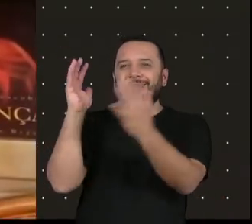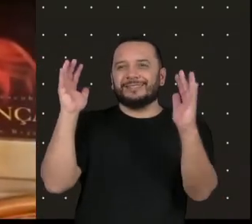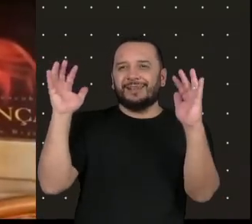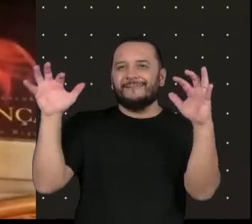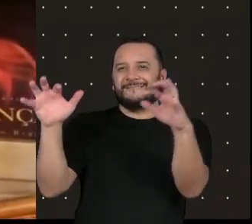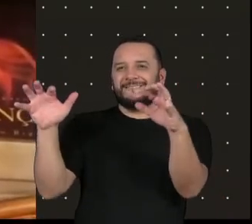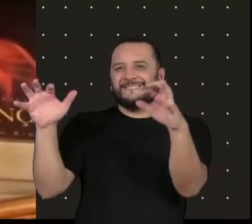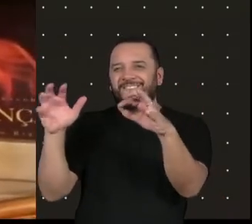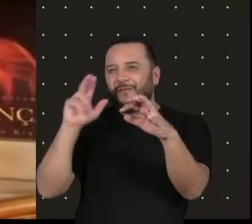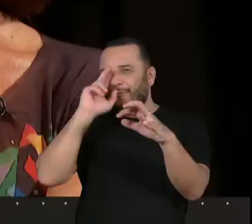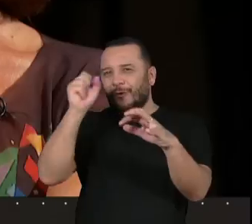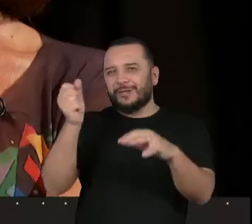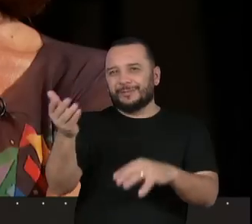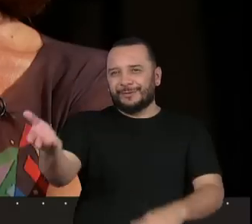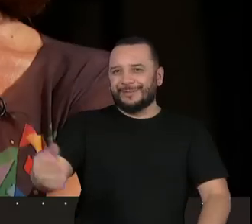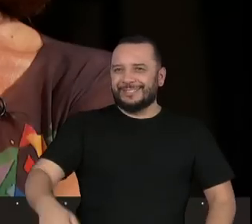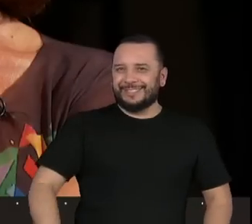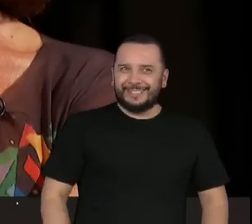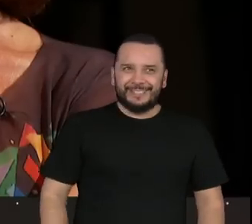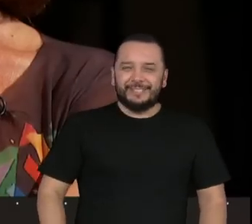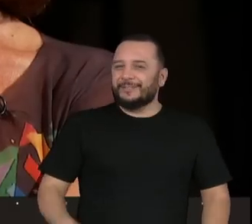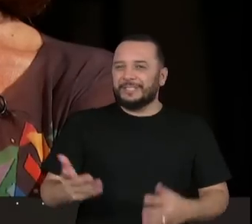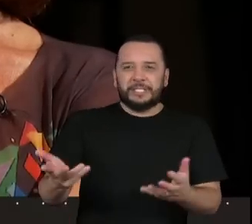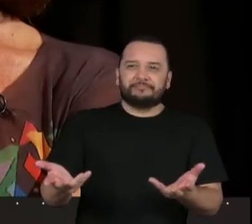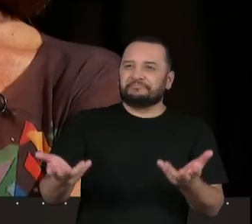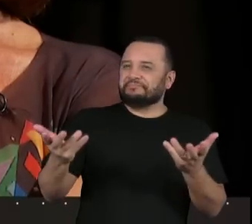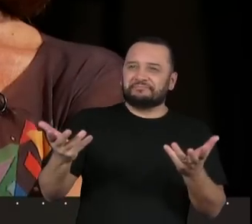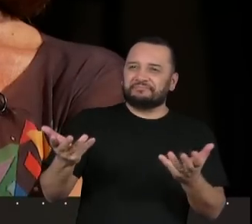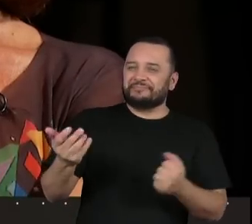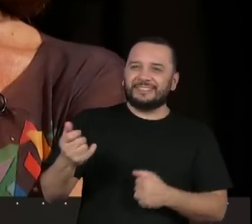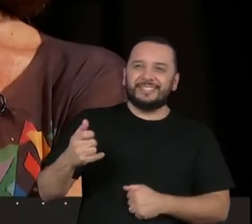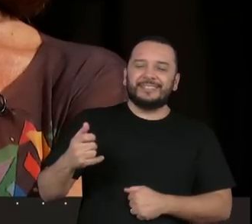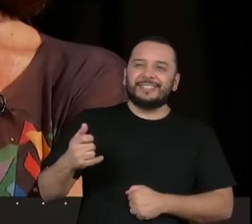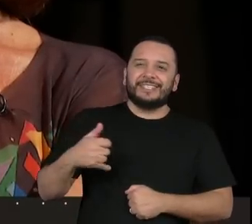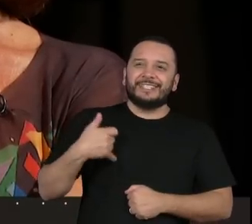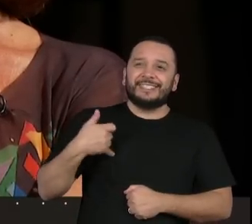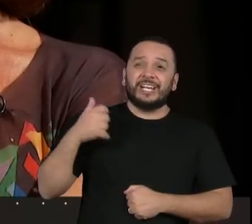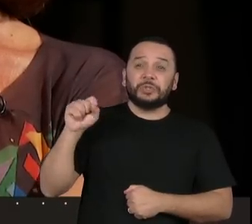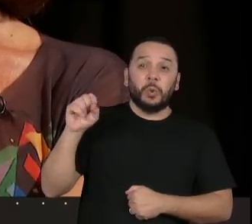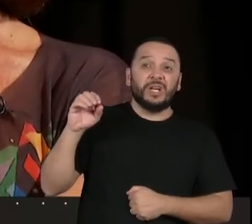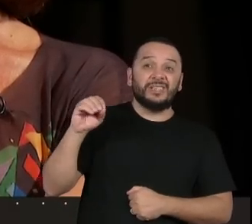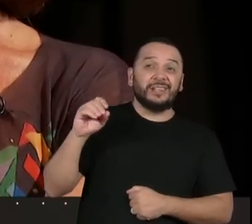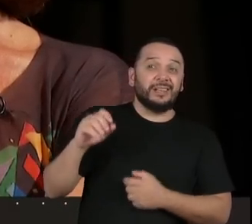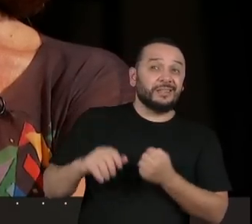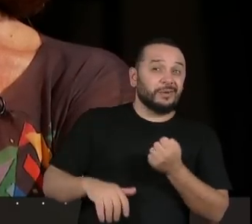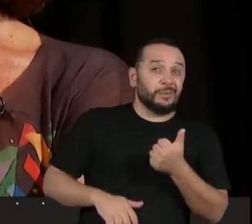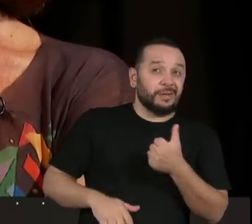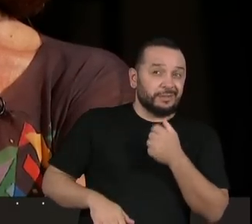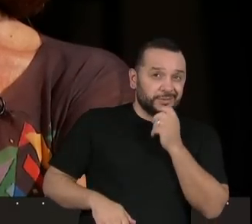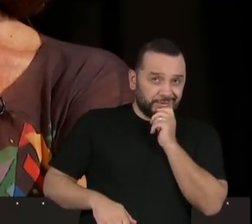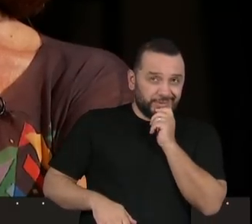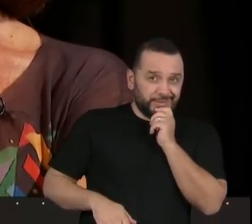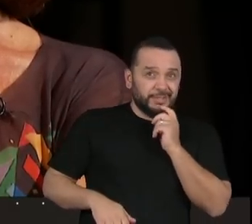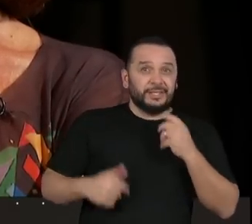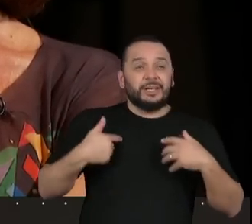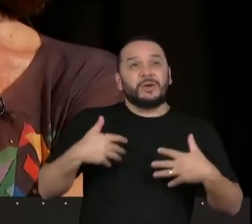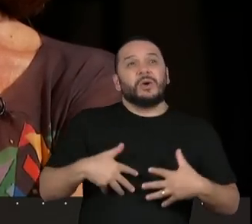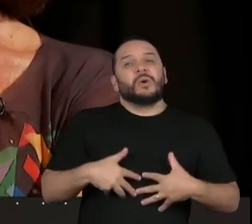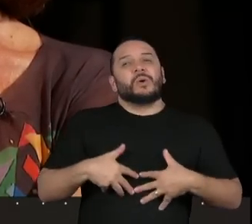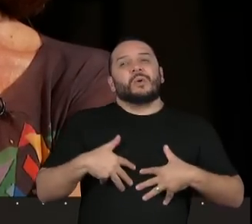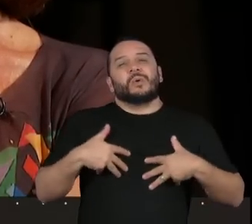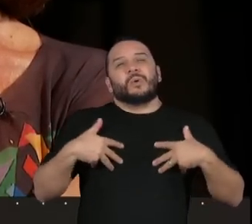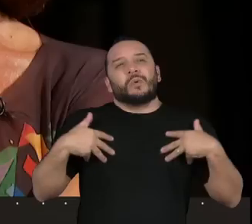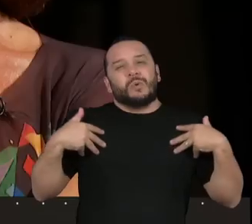exuberante, quase completando 80 anos, e eu tenho orgulho e uma alegria imensa de